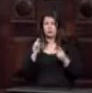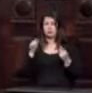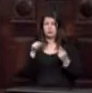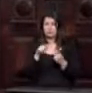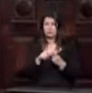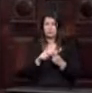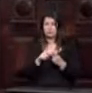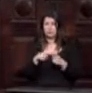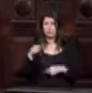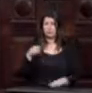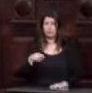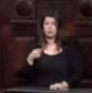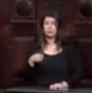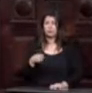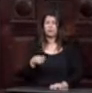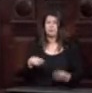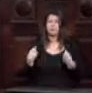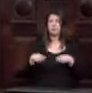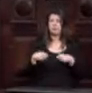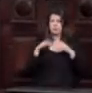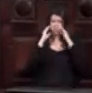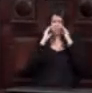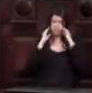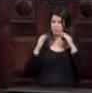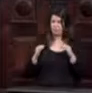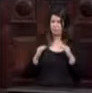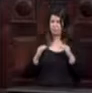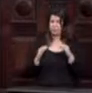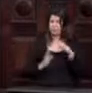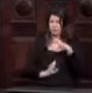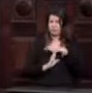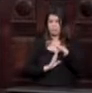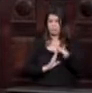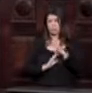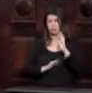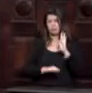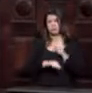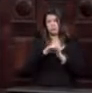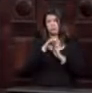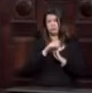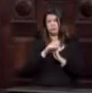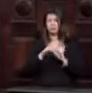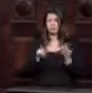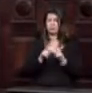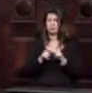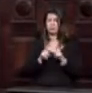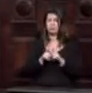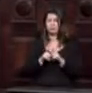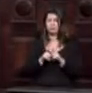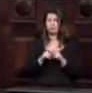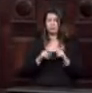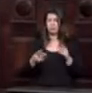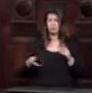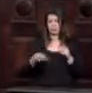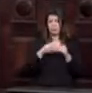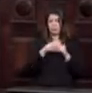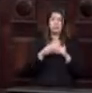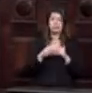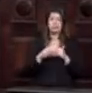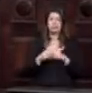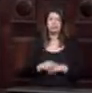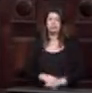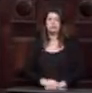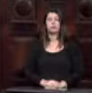despesas obrigatórias, deverá respeitar o limite de crescimento estabelecido nesta lei complementar.